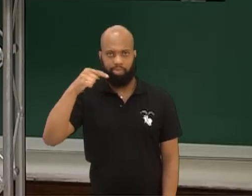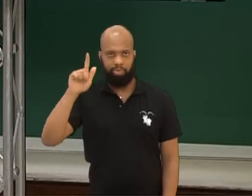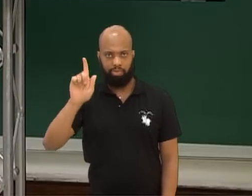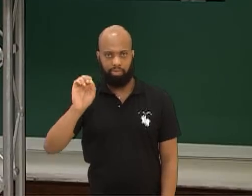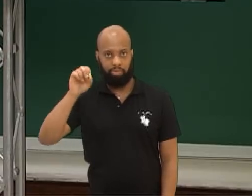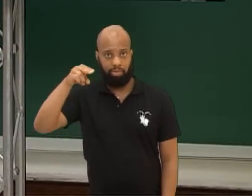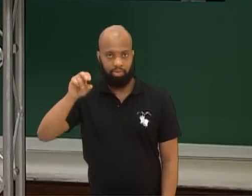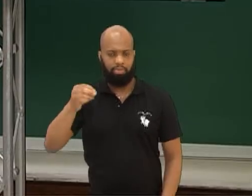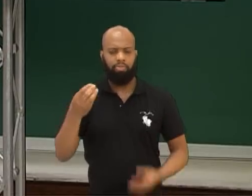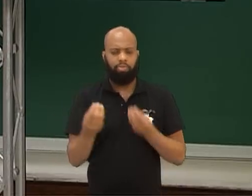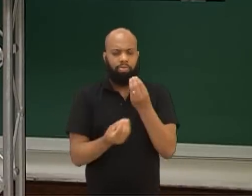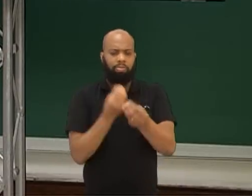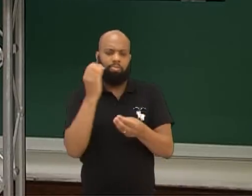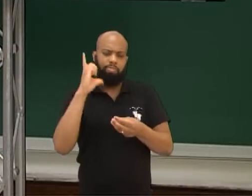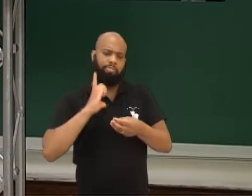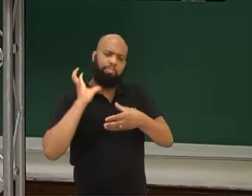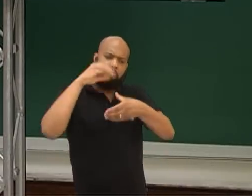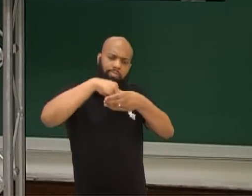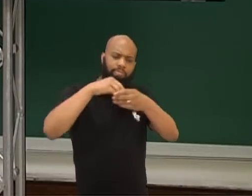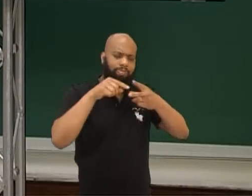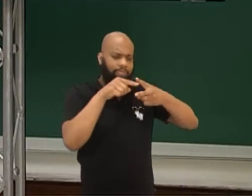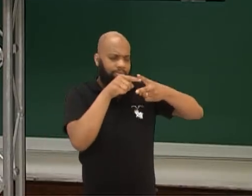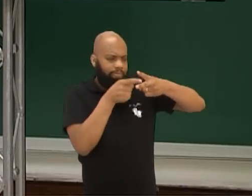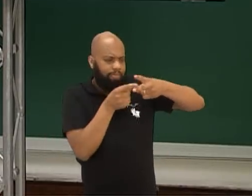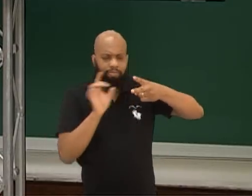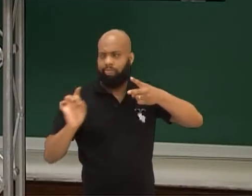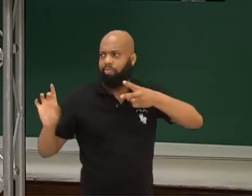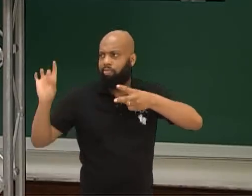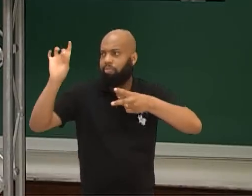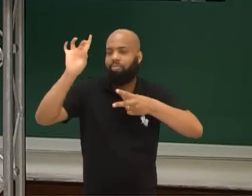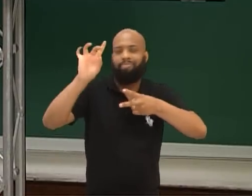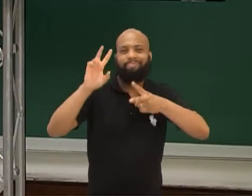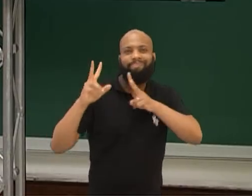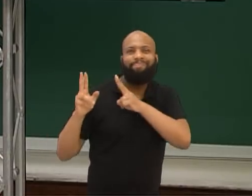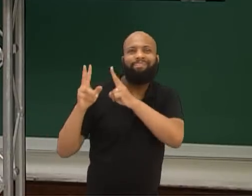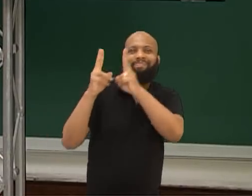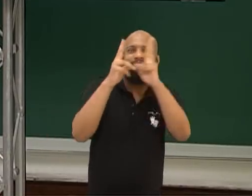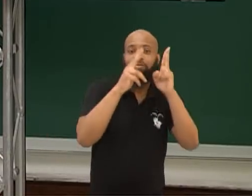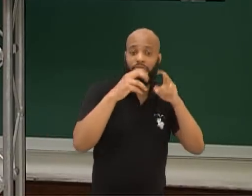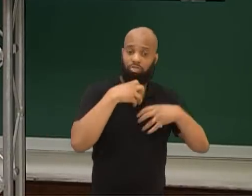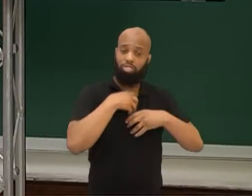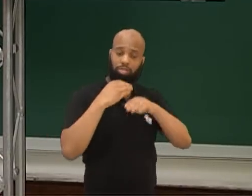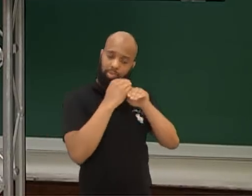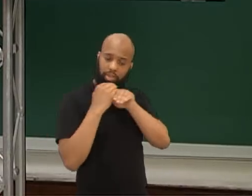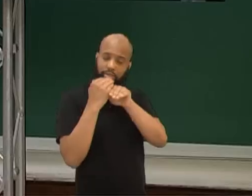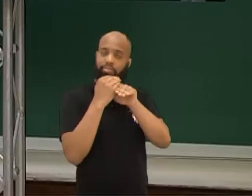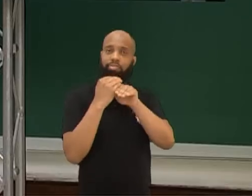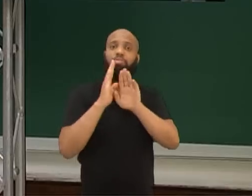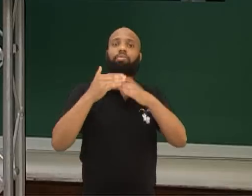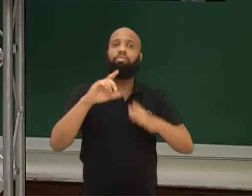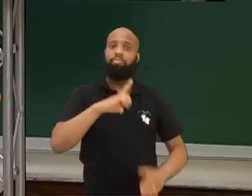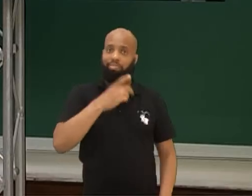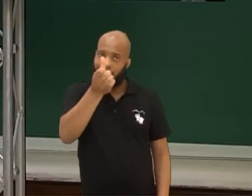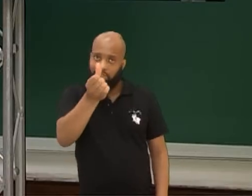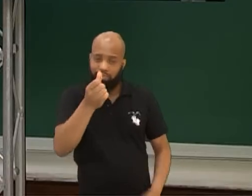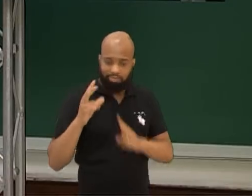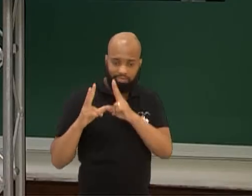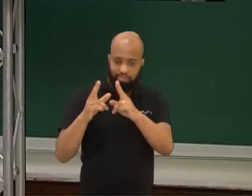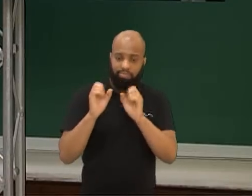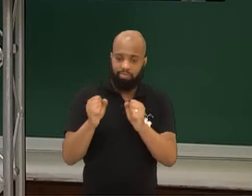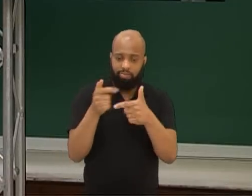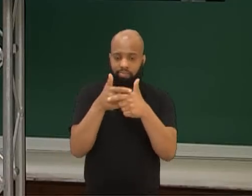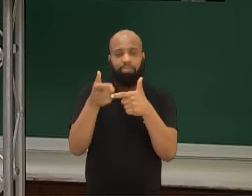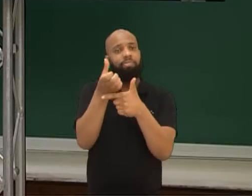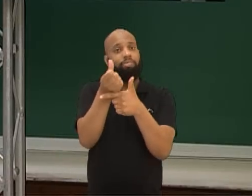isso? Como ele é um polígono regular, os seus 6 ângulos são iguais. Então, se os 6 ângulos são iguais, eu posso dividir